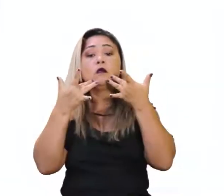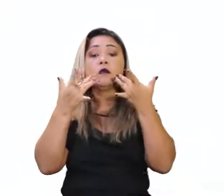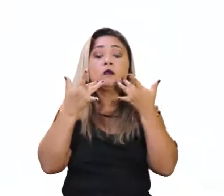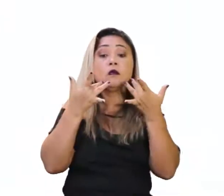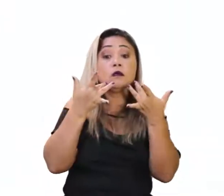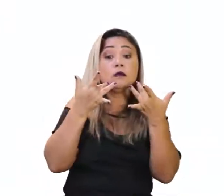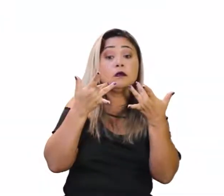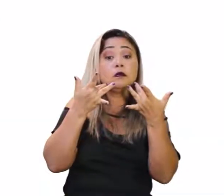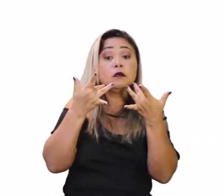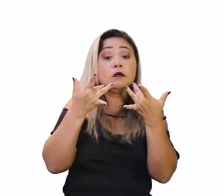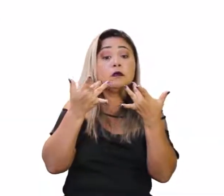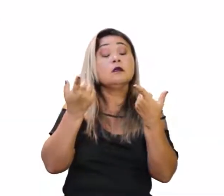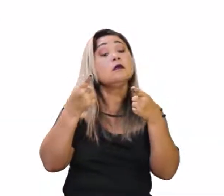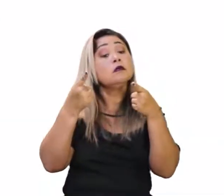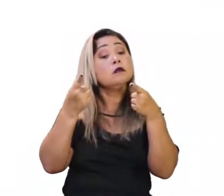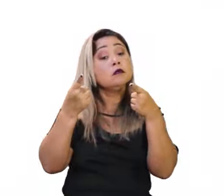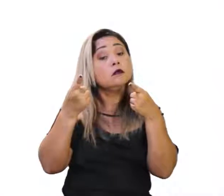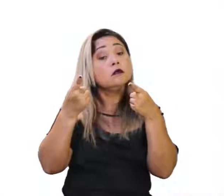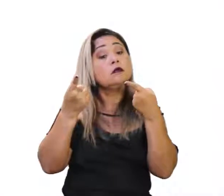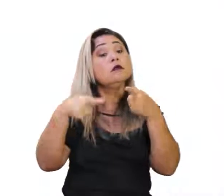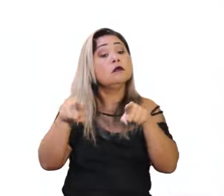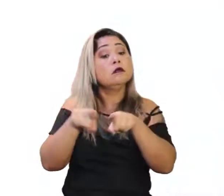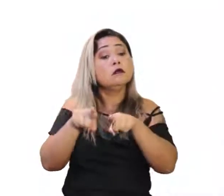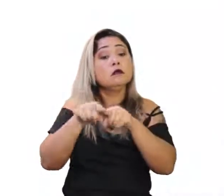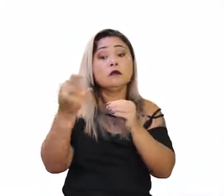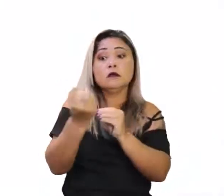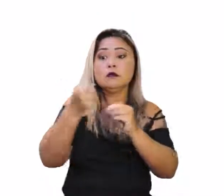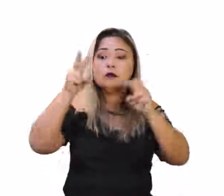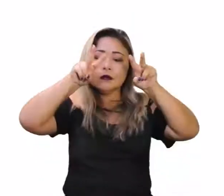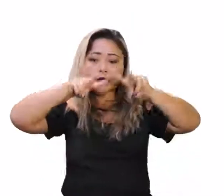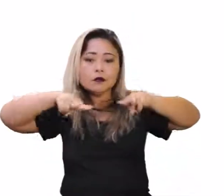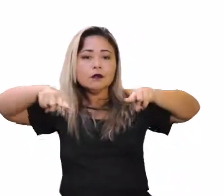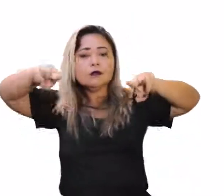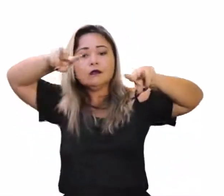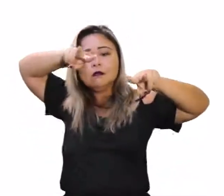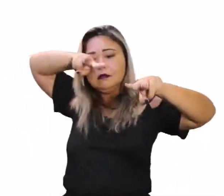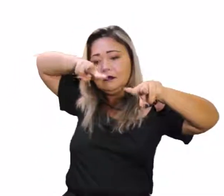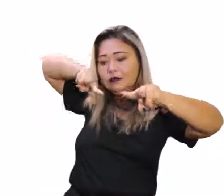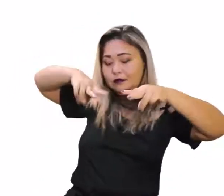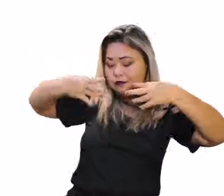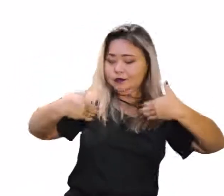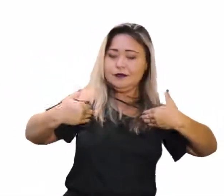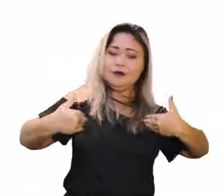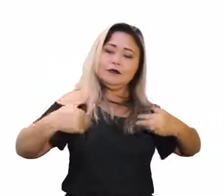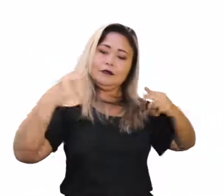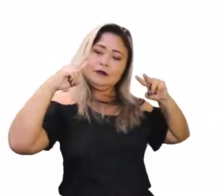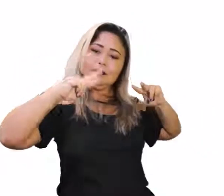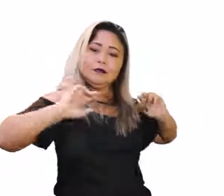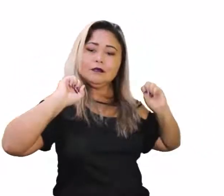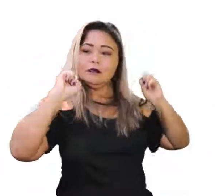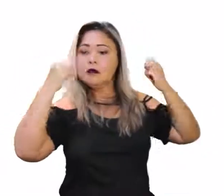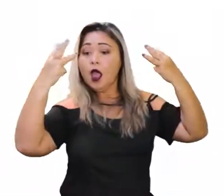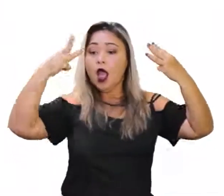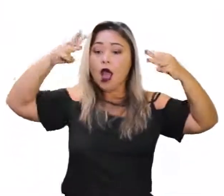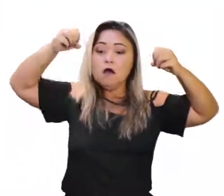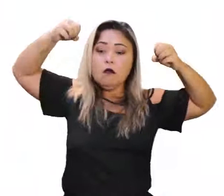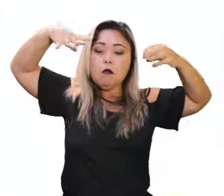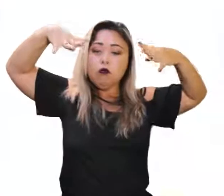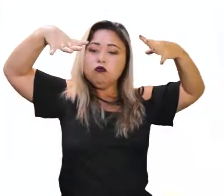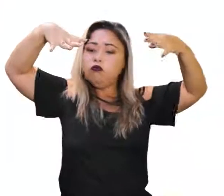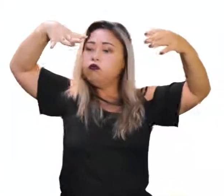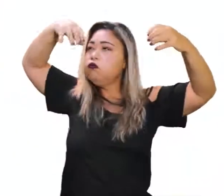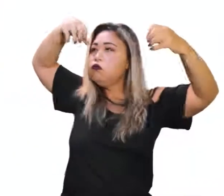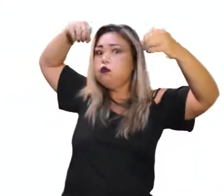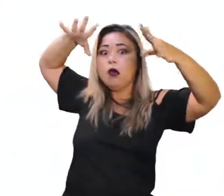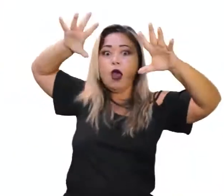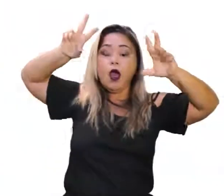teatro, em si, e também as artes visuais em formas de figurinos, como shows de luz e todos os elementos